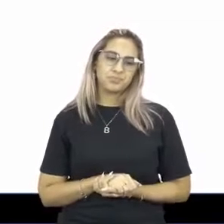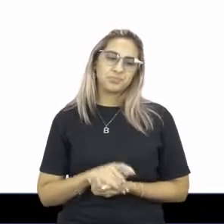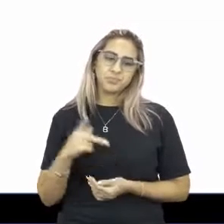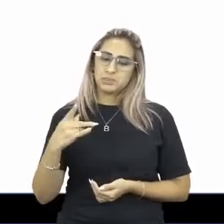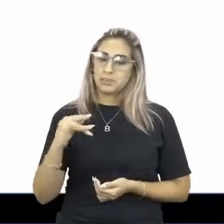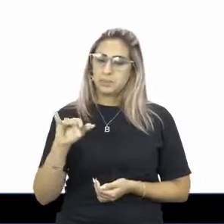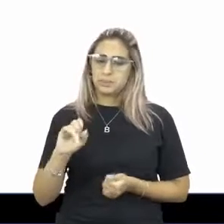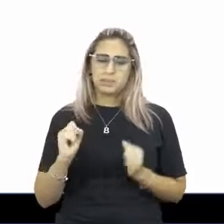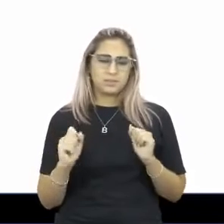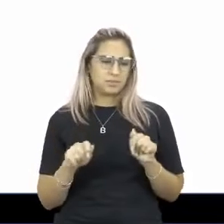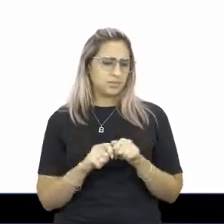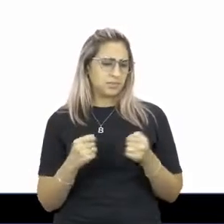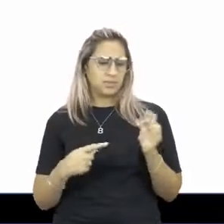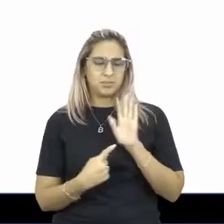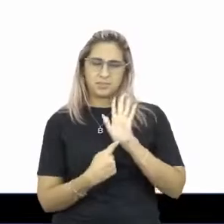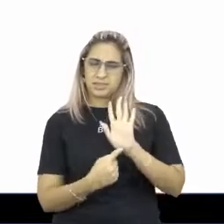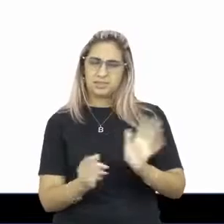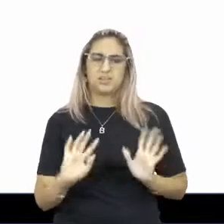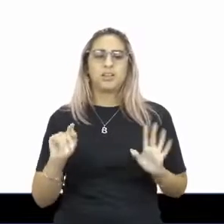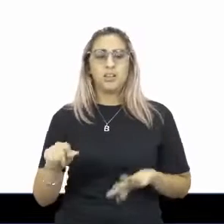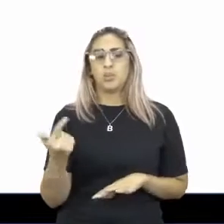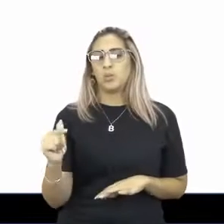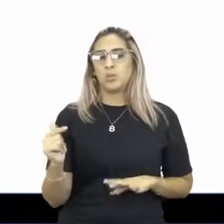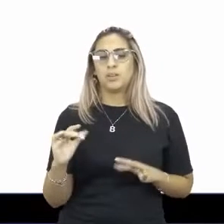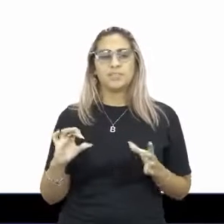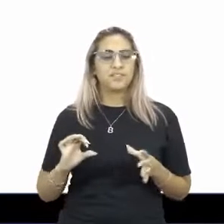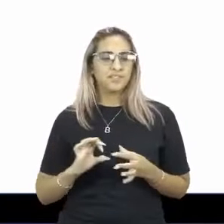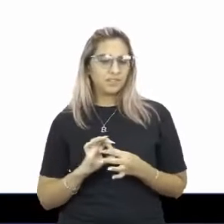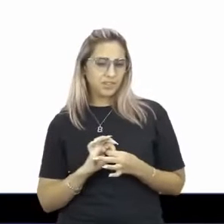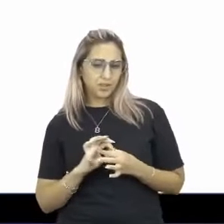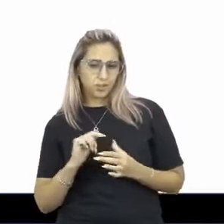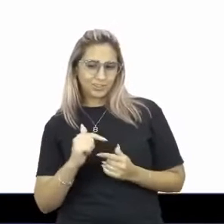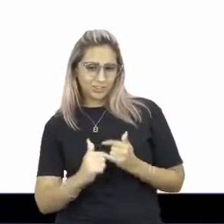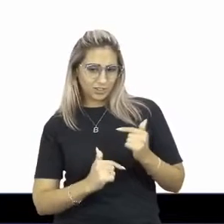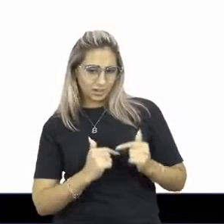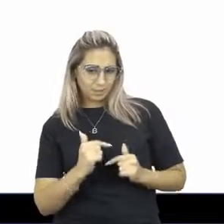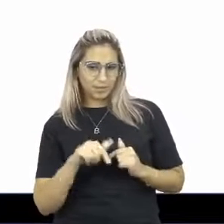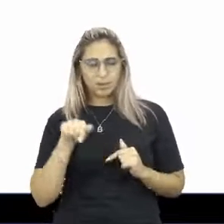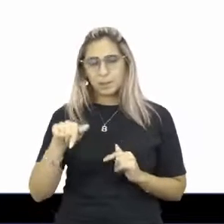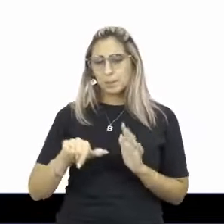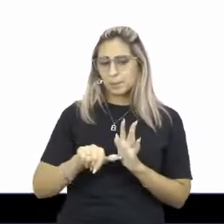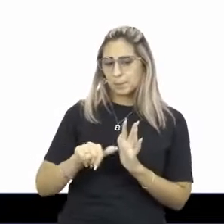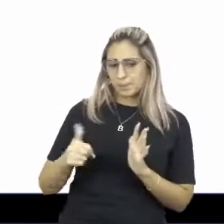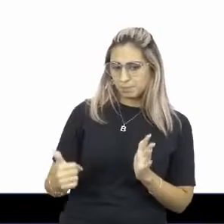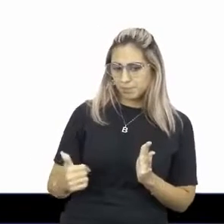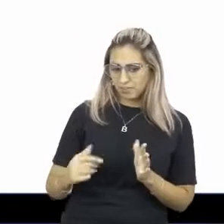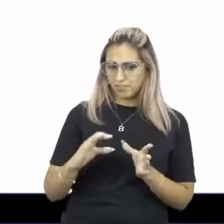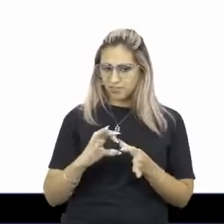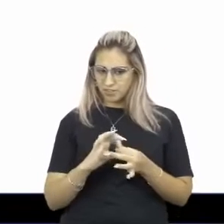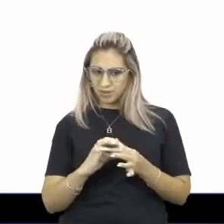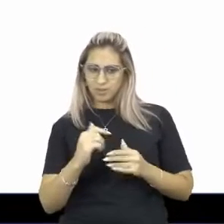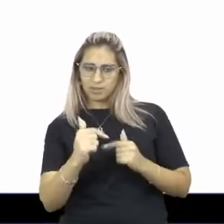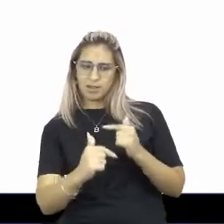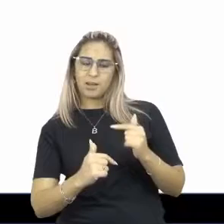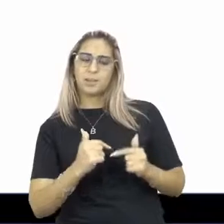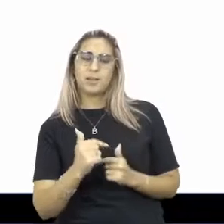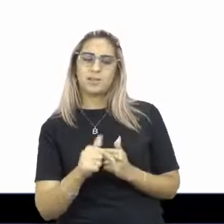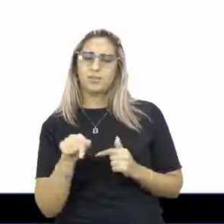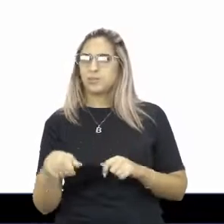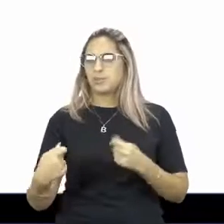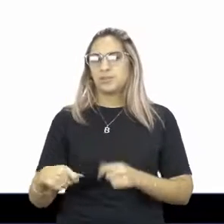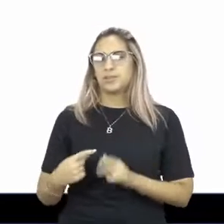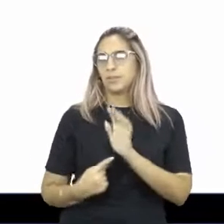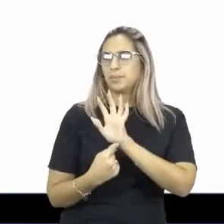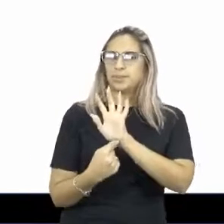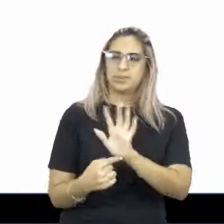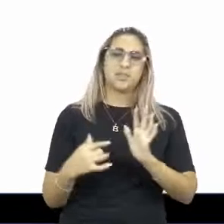PIS você não precisa apresentar. Logo, se você não tem nenhum vínculo de trabalho, é o seu primeiro vínculo empregatício, você não precisa